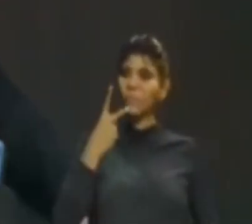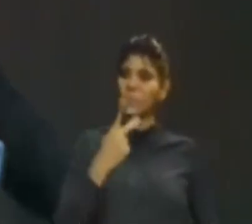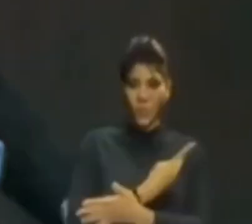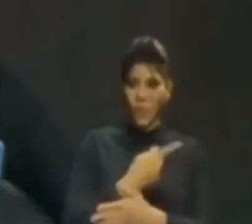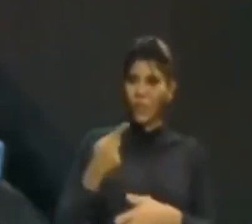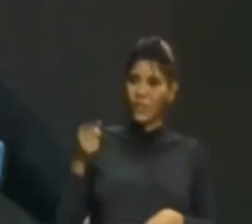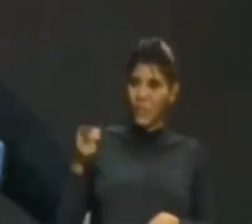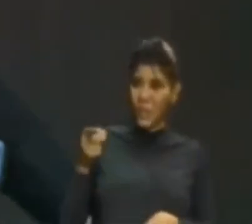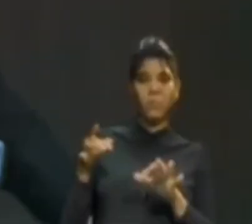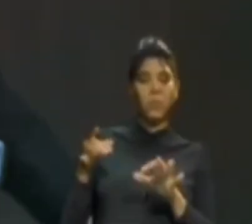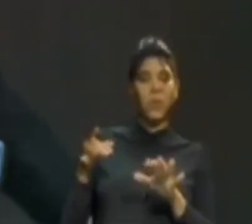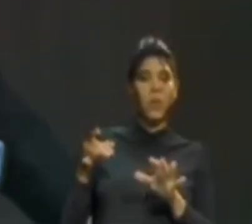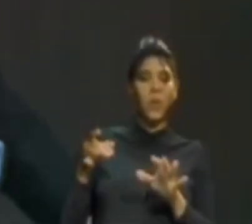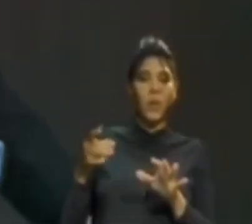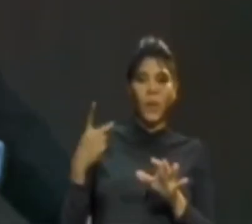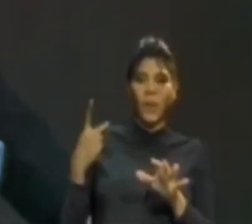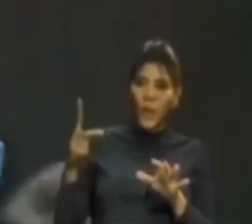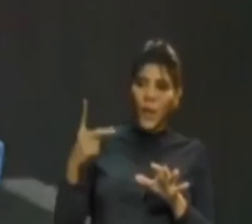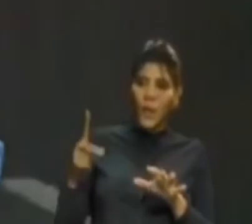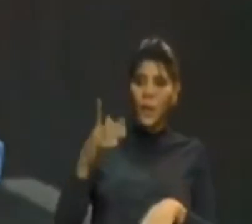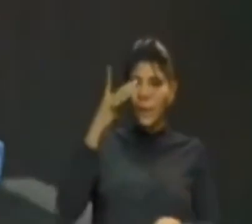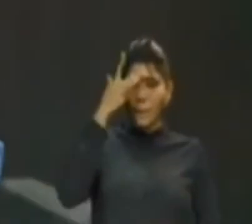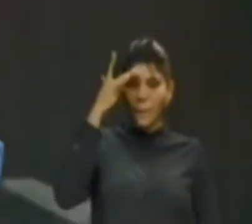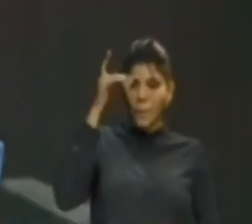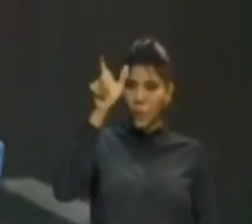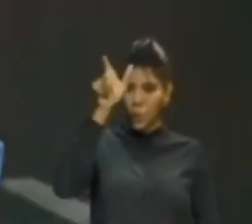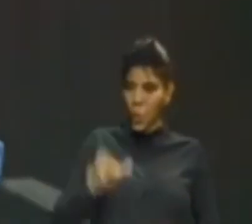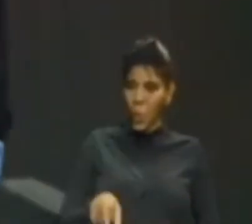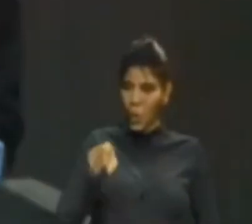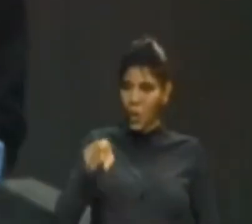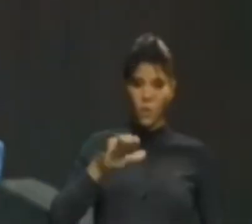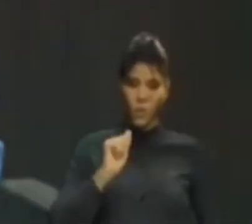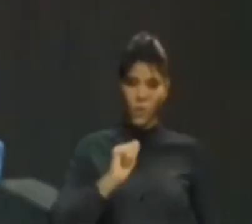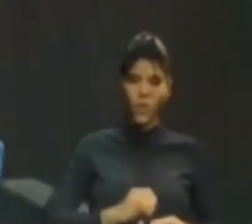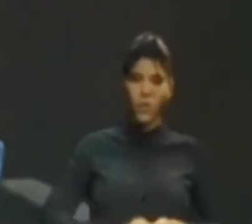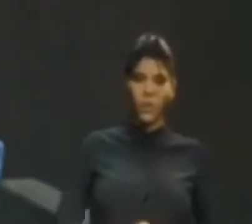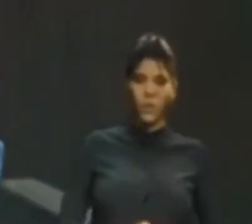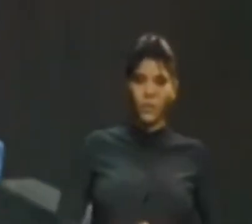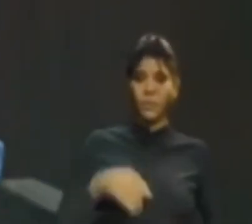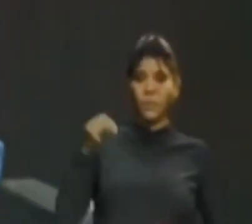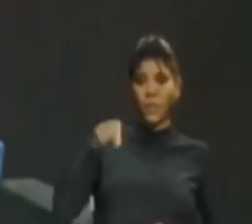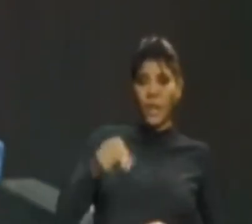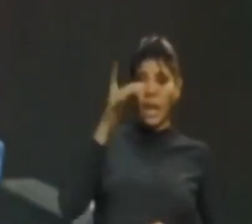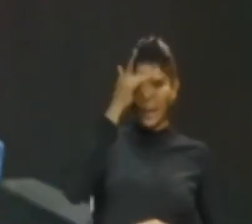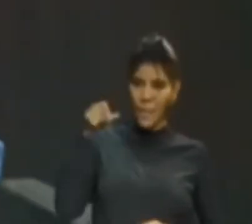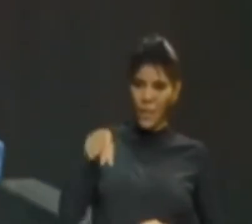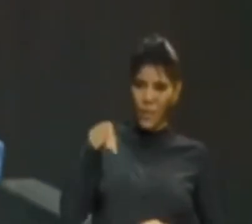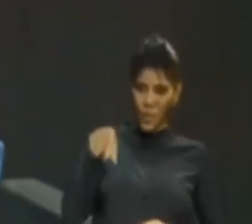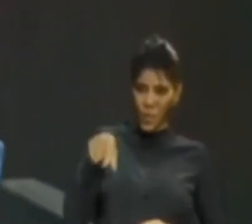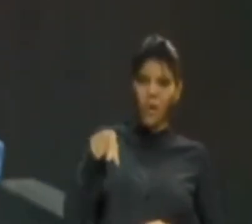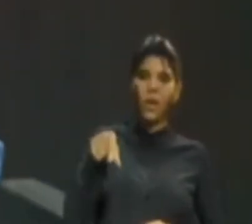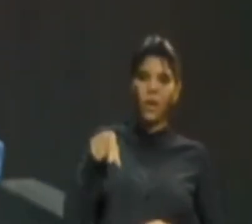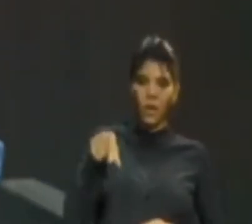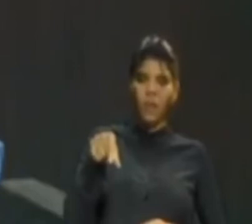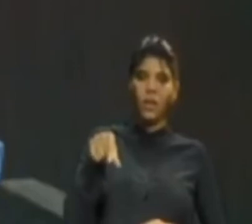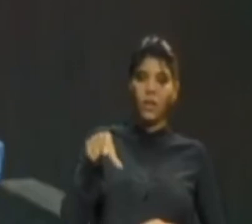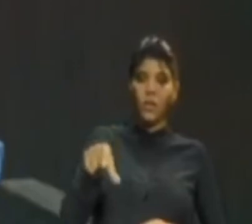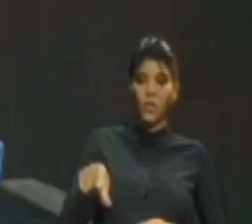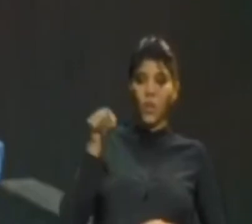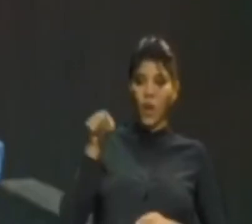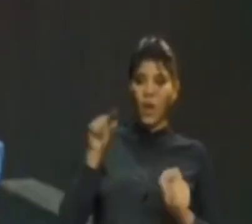próximo a ele em que uma pessoa muito próxima ele tem uma doença crônica essa pessoa próxima ao deputado Hélio optou